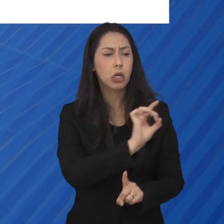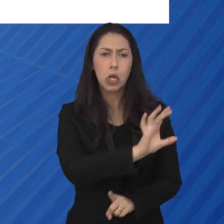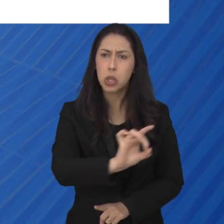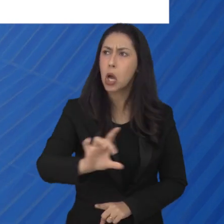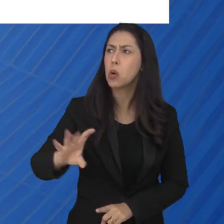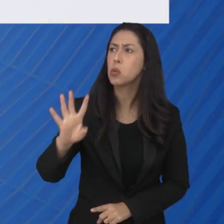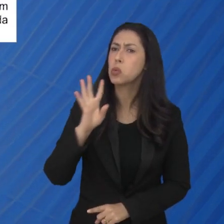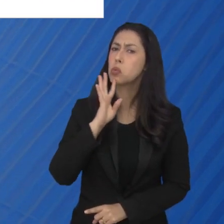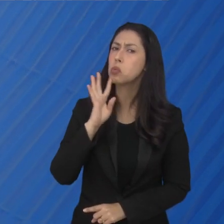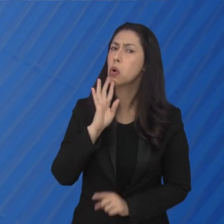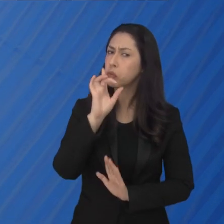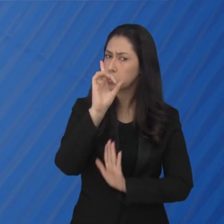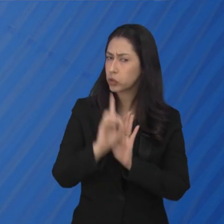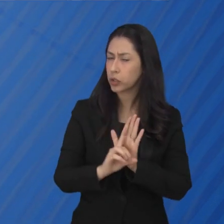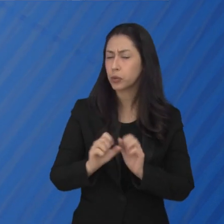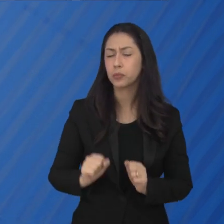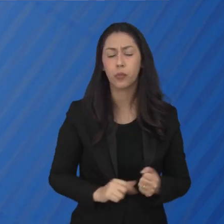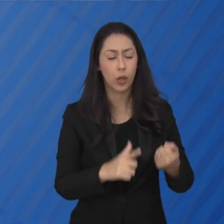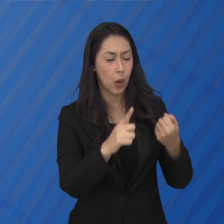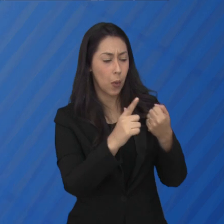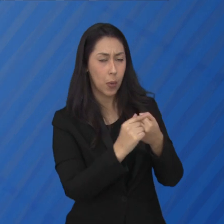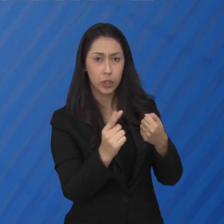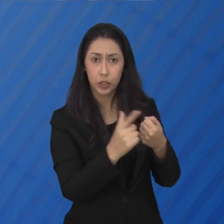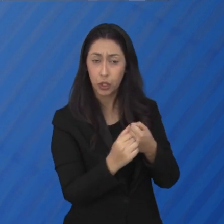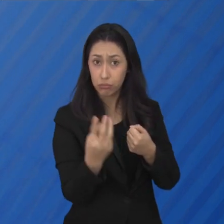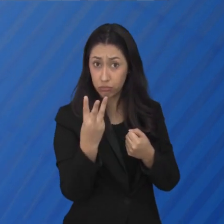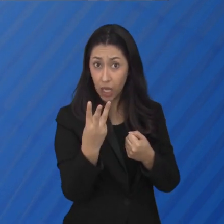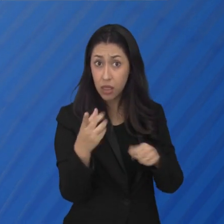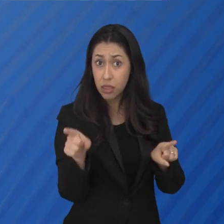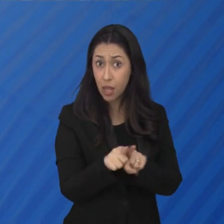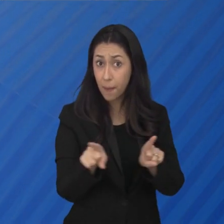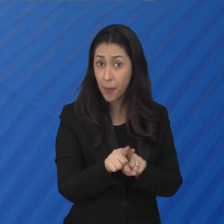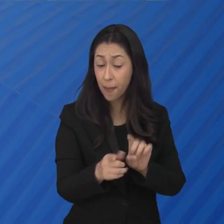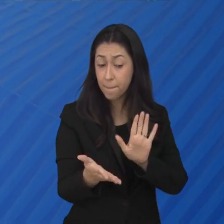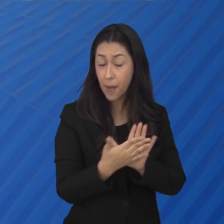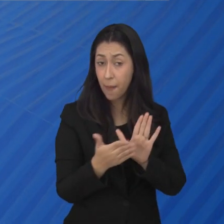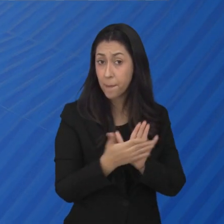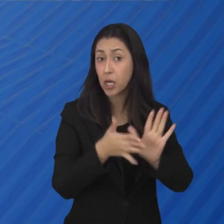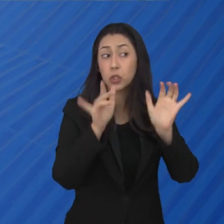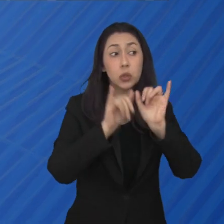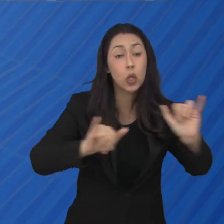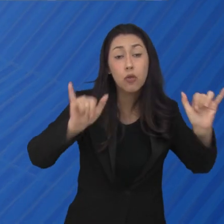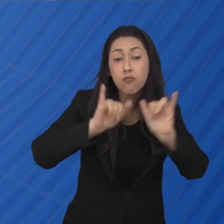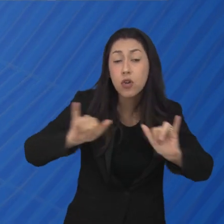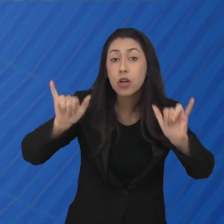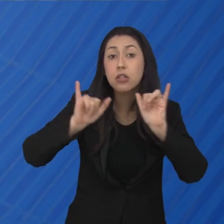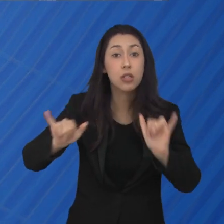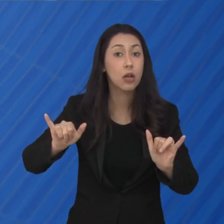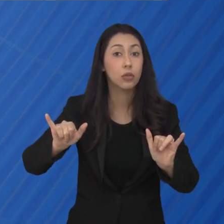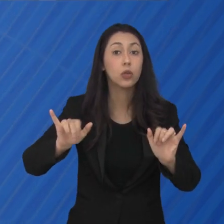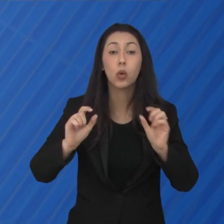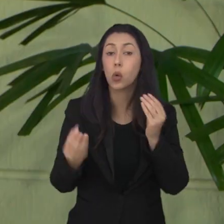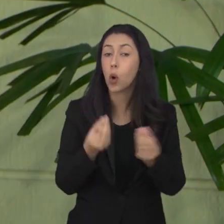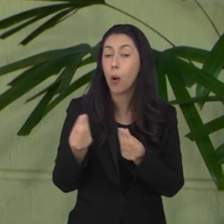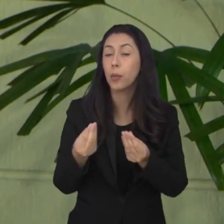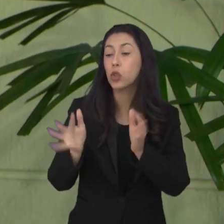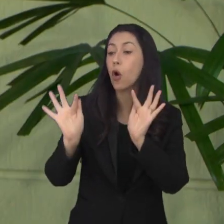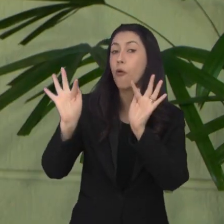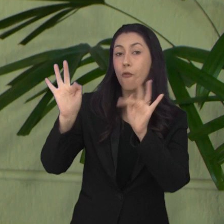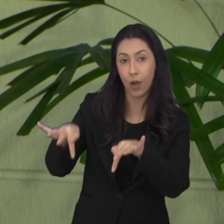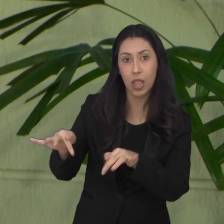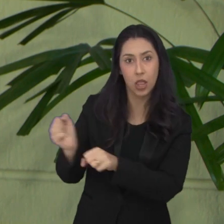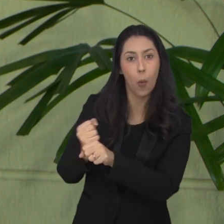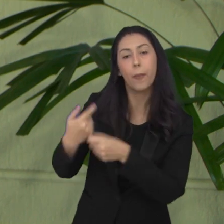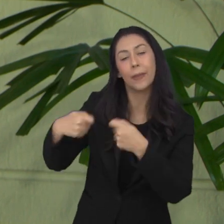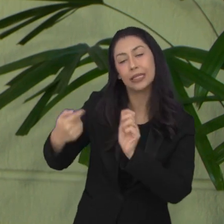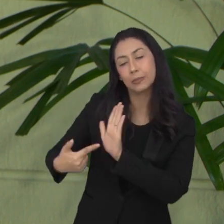dos estudantes. Já o artigo 3 estabelece a divulgação do aprendizado com uma apresentação no fim do ano. E o projeto tem